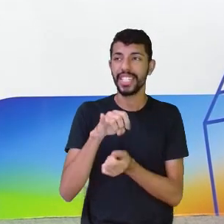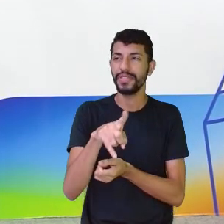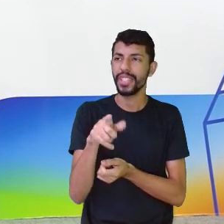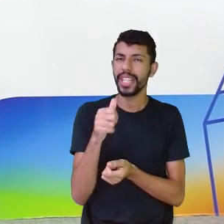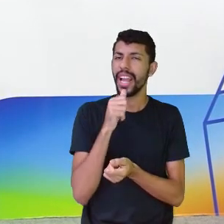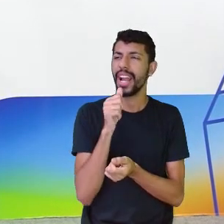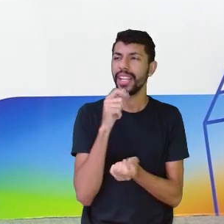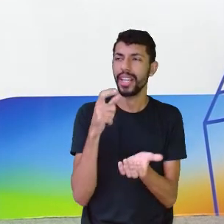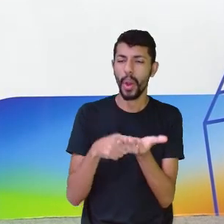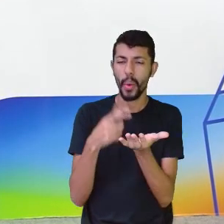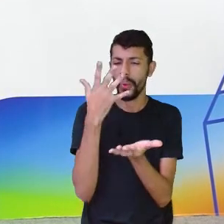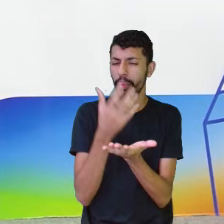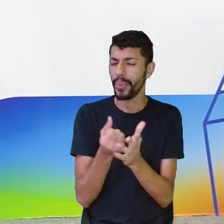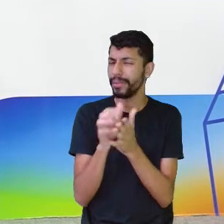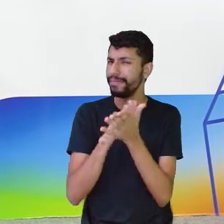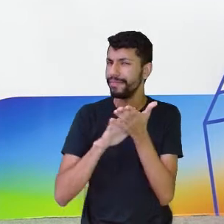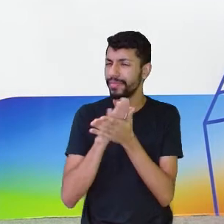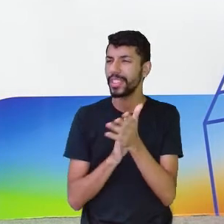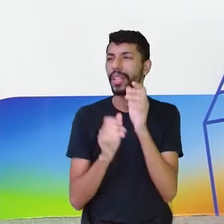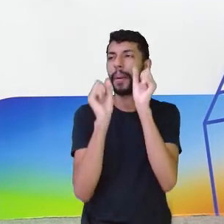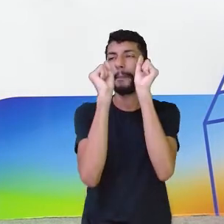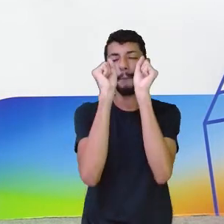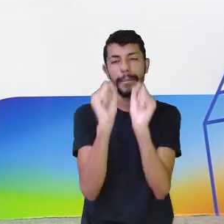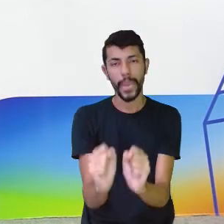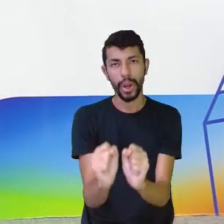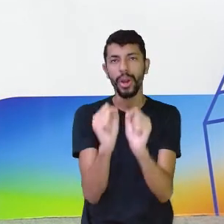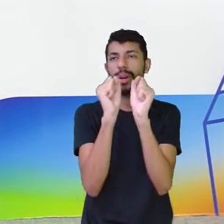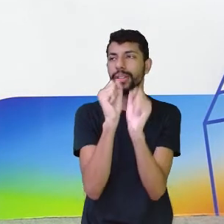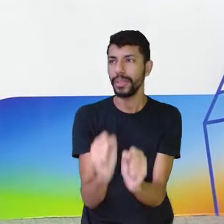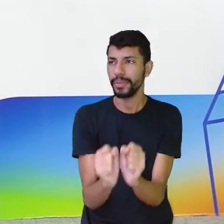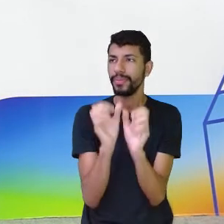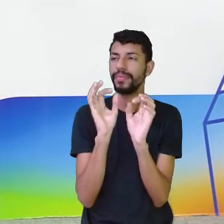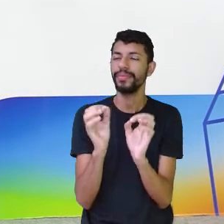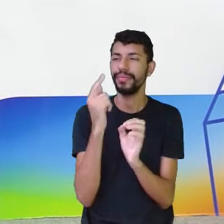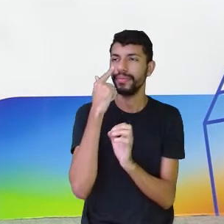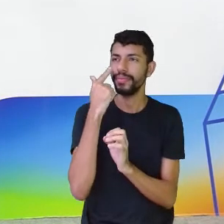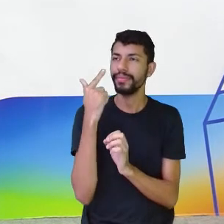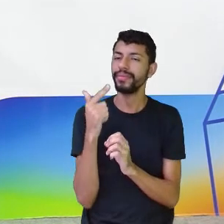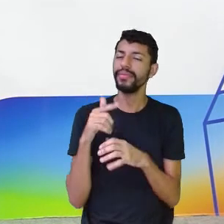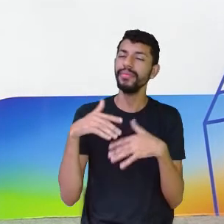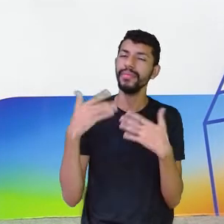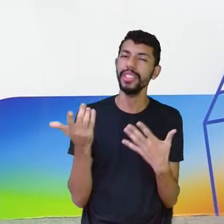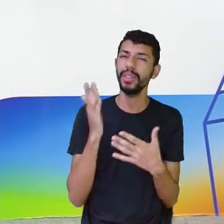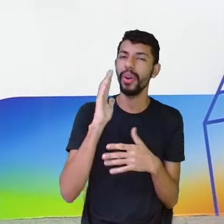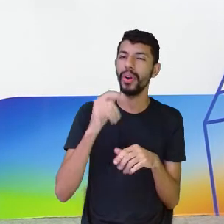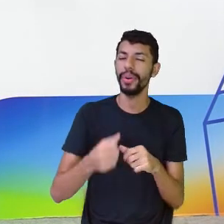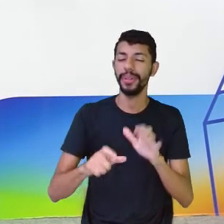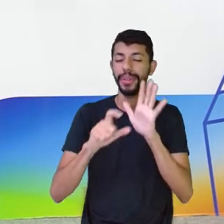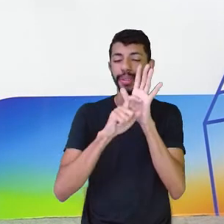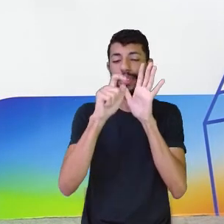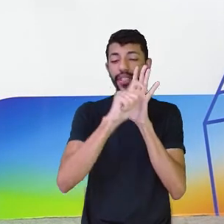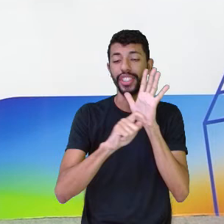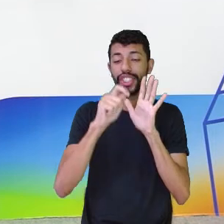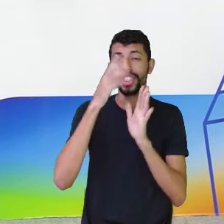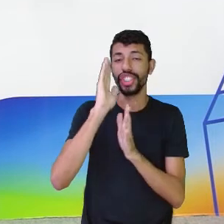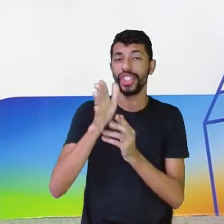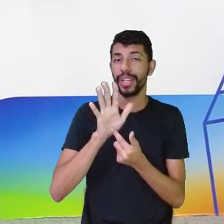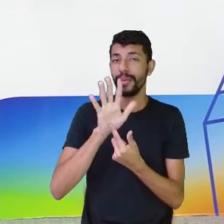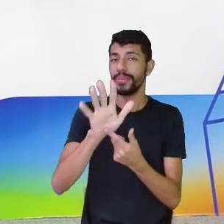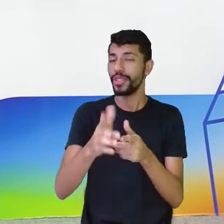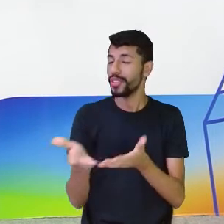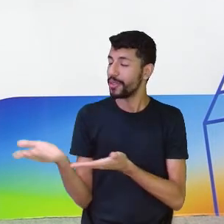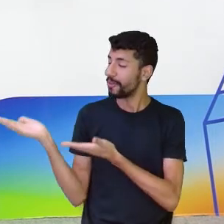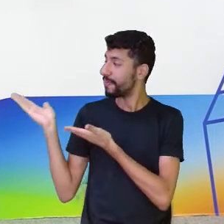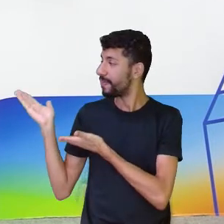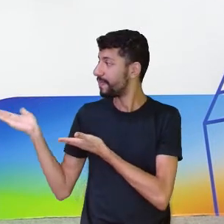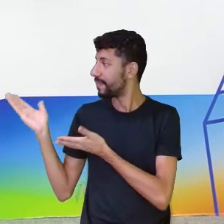não baixou, você pode baixar esse aplicativo aí. E o QR Code já está aparecendo aqui, ó, no cantinho da